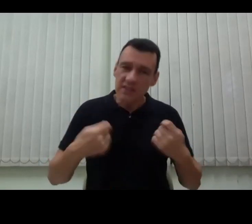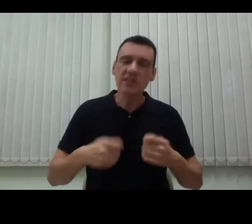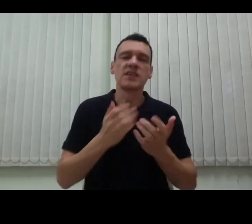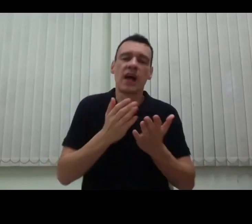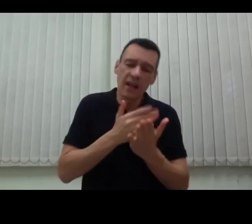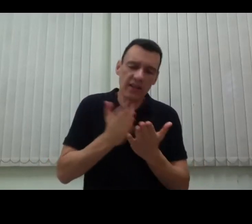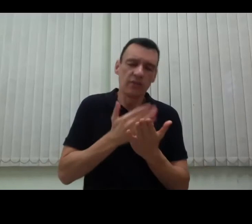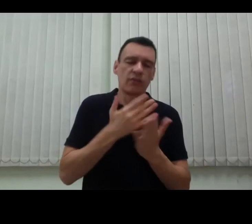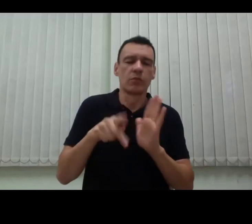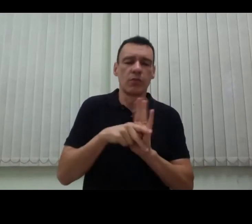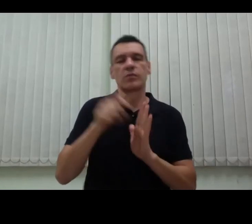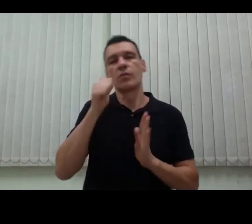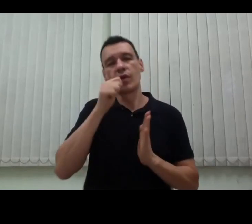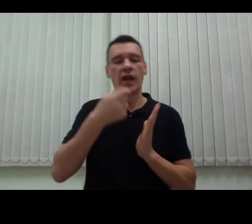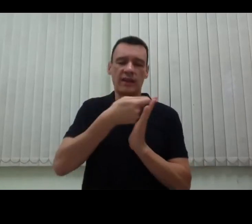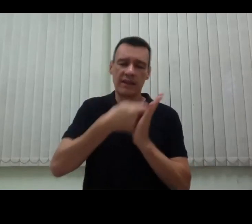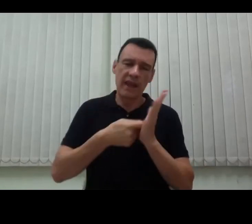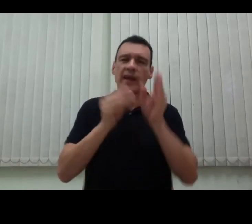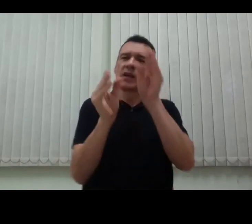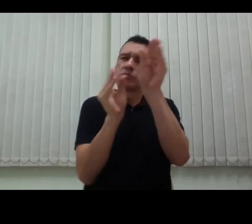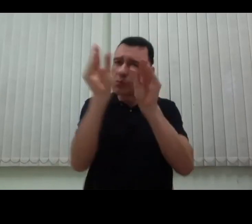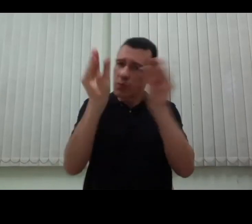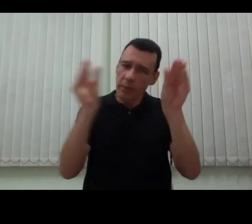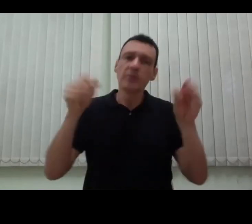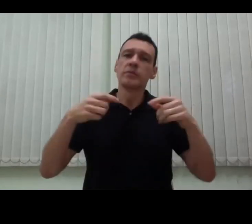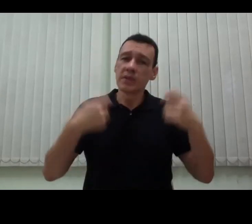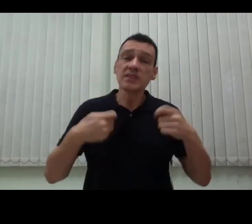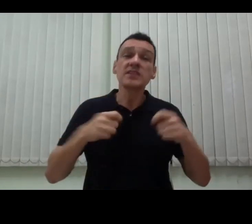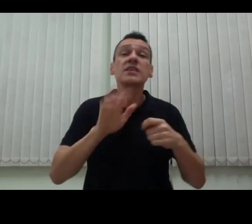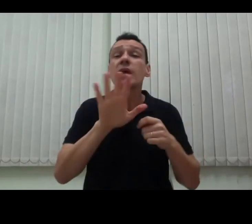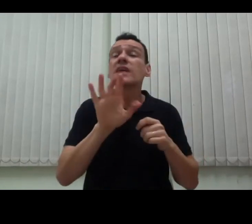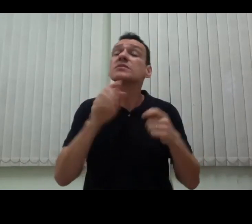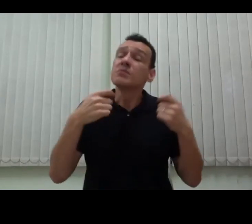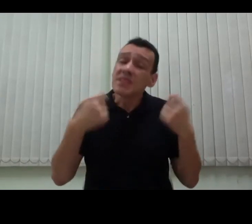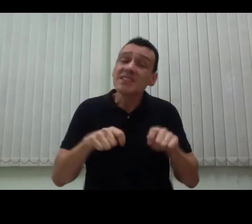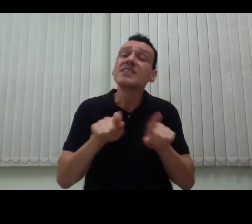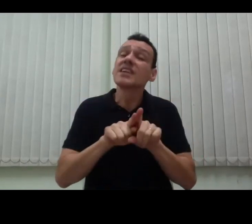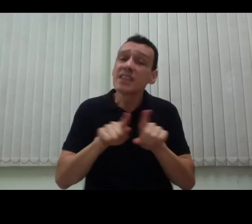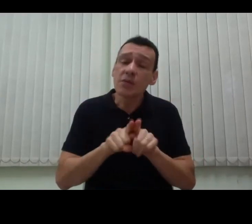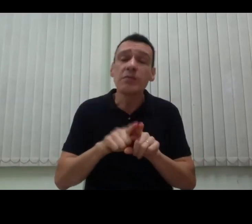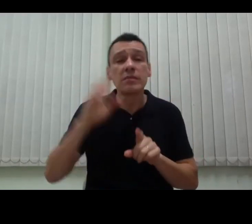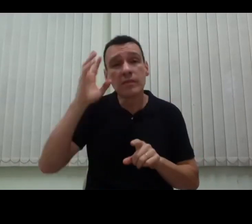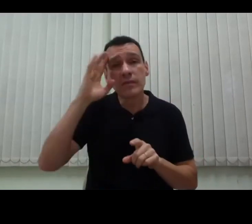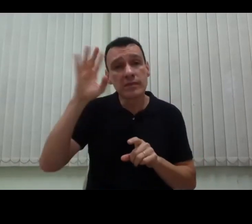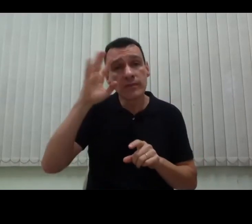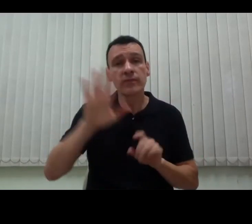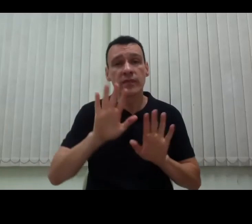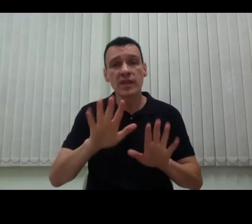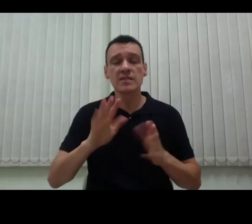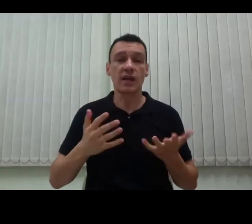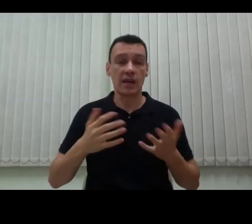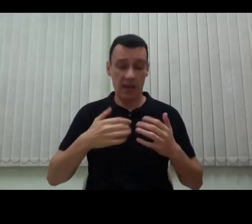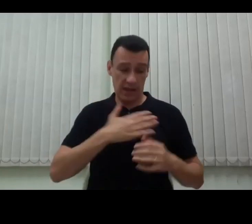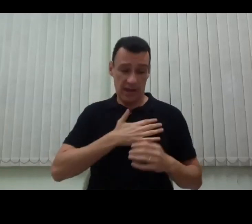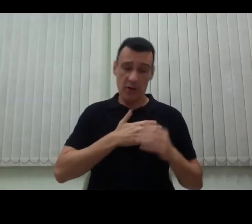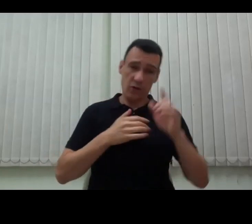importante pensar também em ações, é importante pensar nas pessoas, nos gestores,